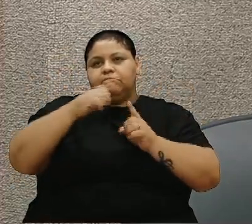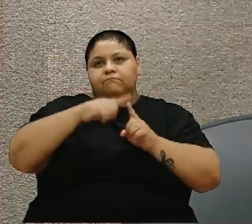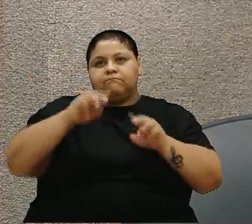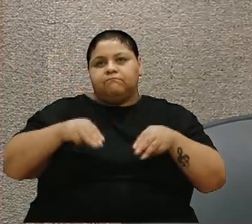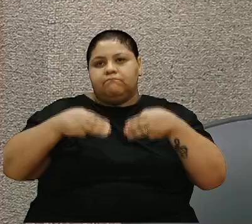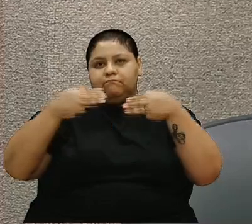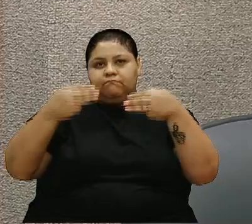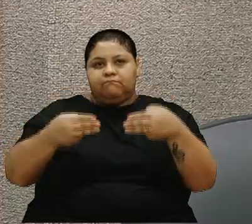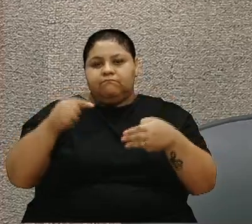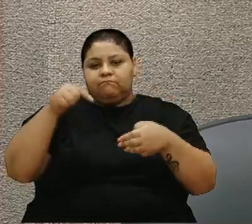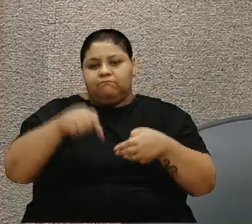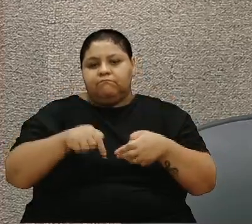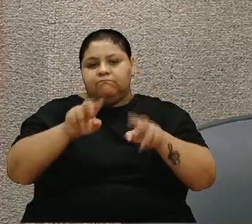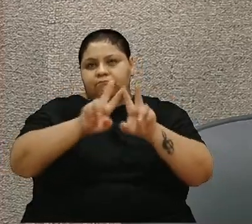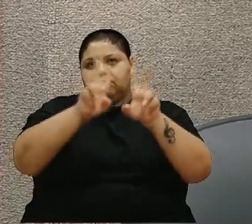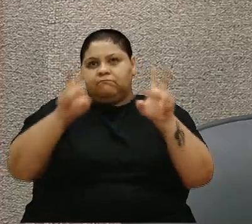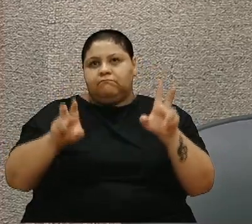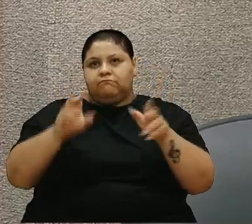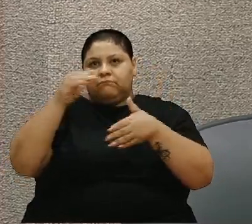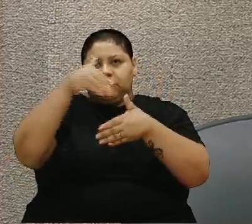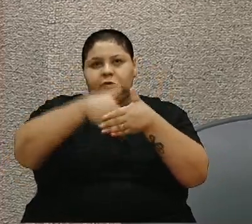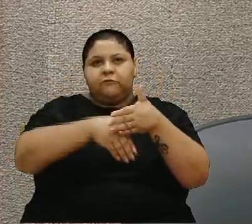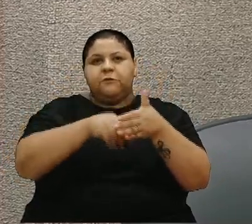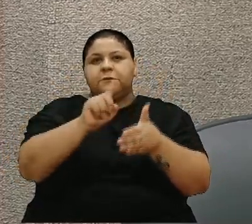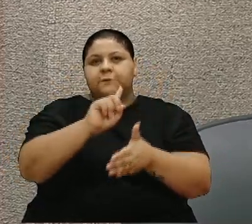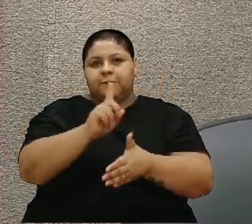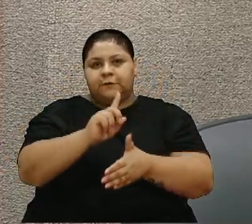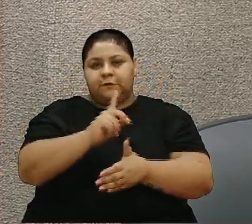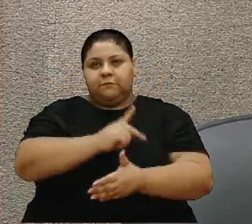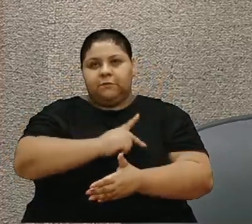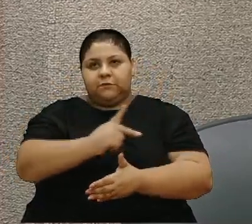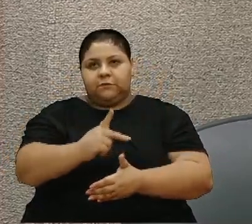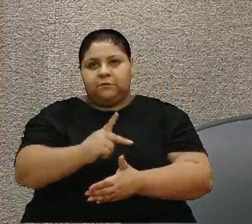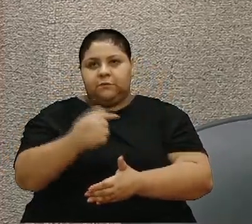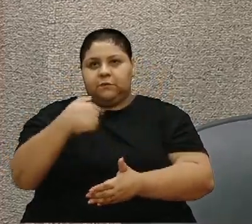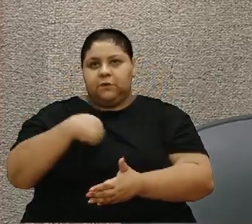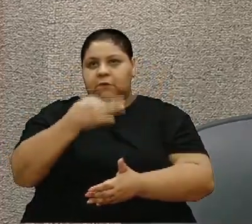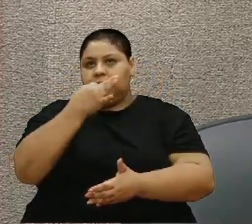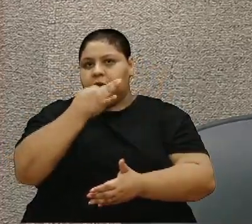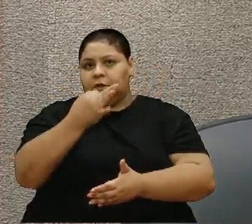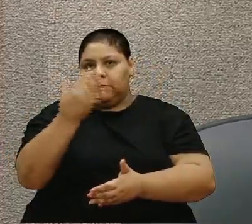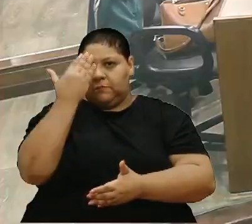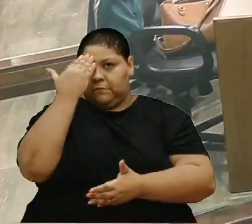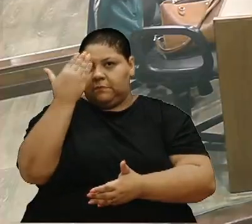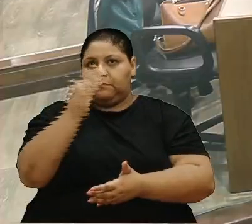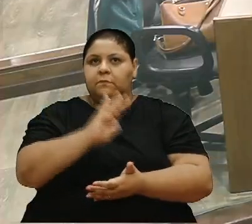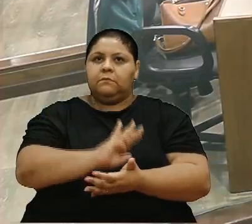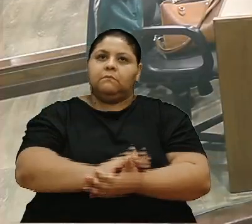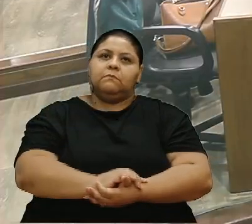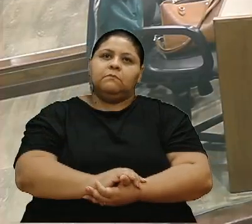que vier com esse sentido, eu votarei não, tá, senhor presidente? É a minha posição. Muito obrigado. Vereador Eloy.